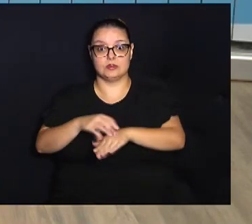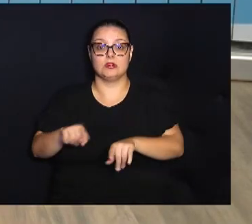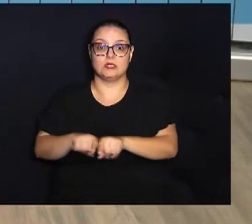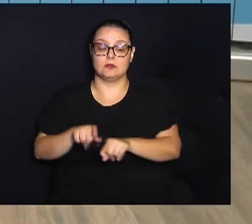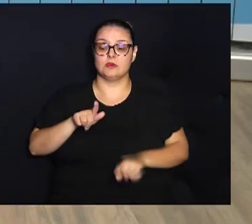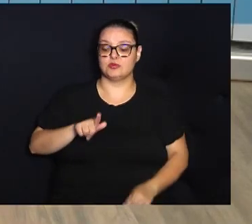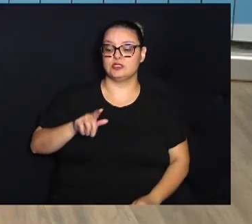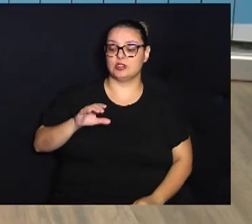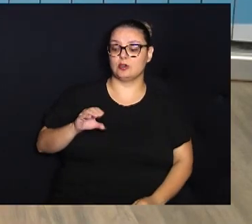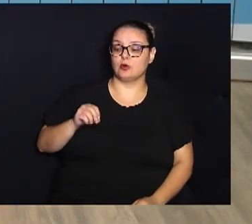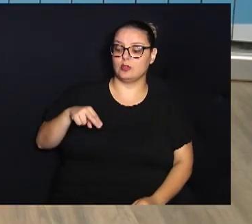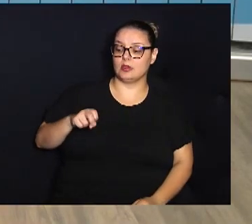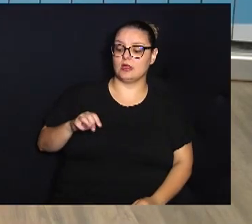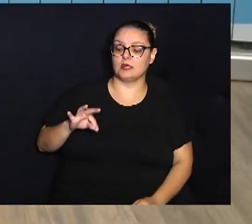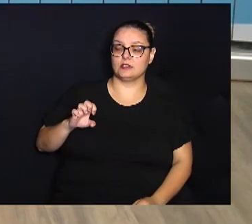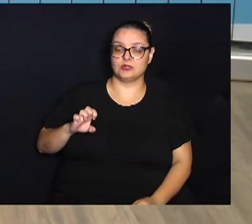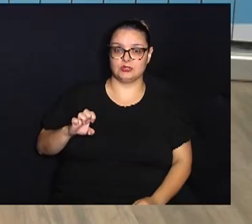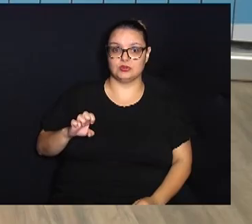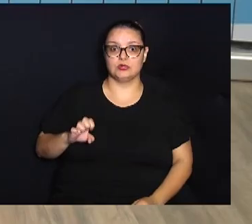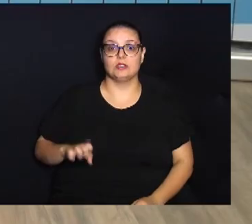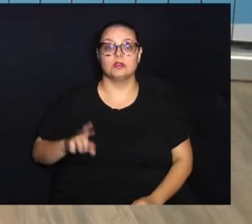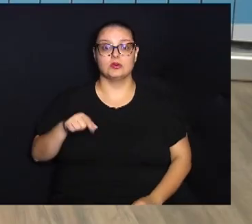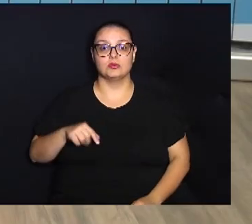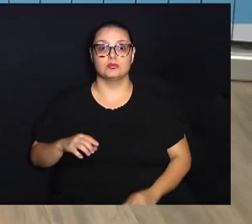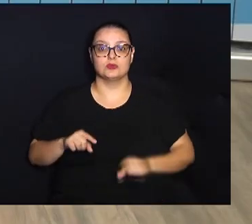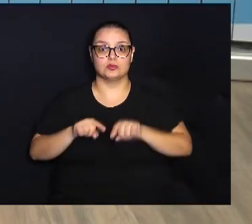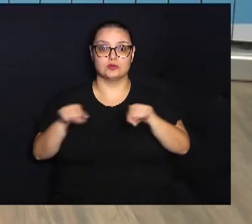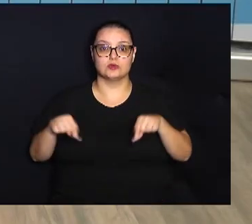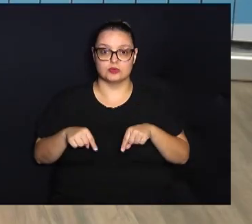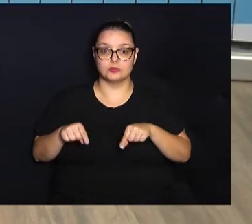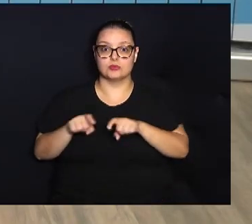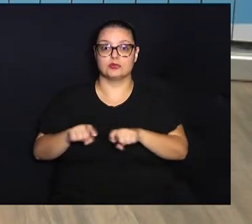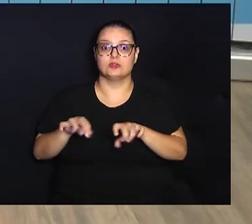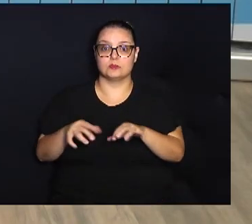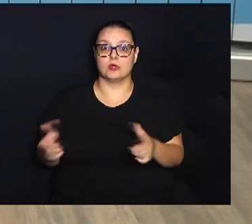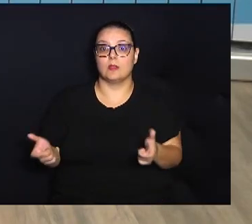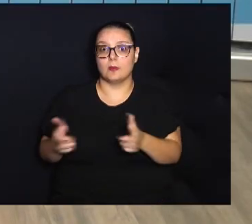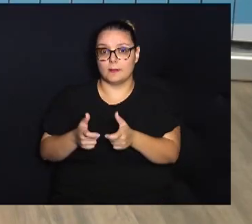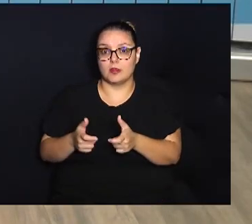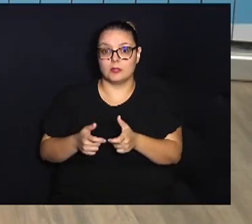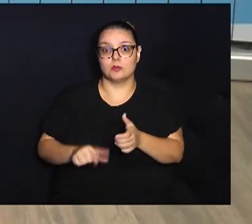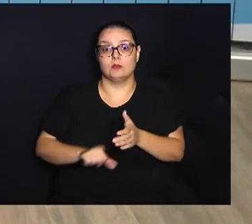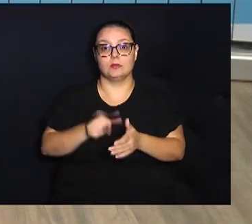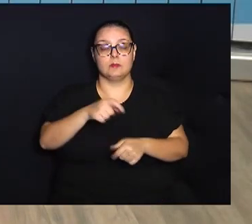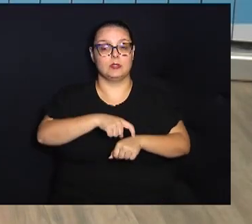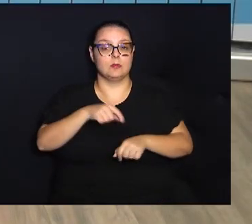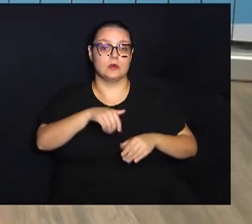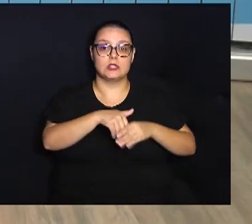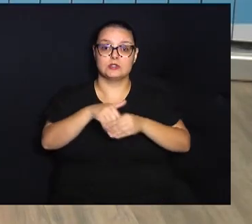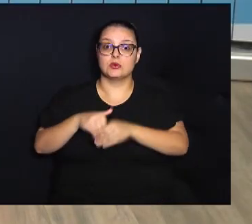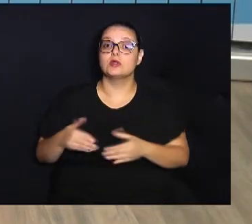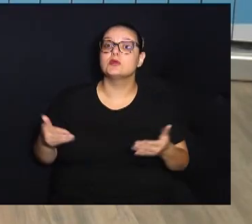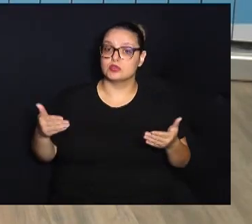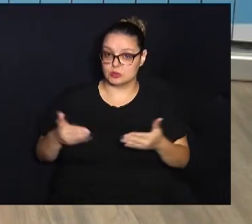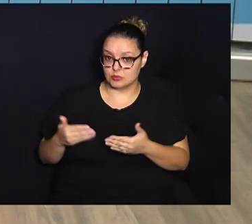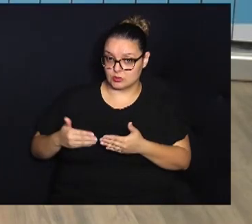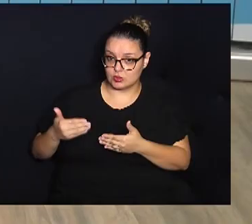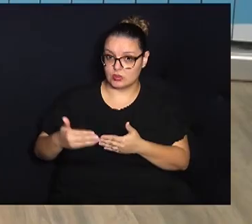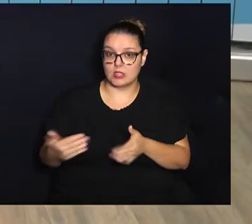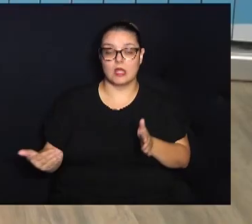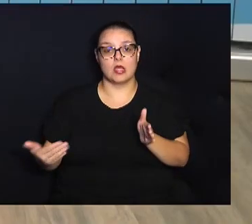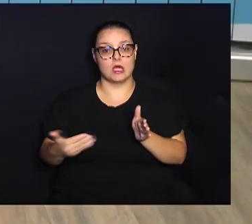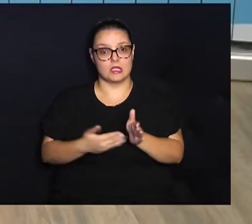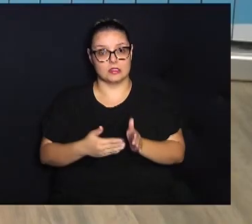G-Connect instalados nos microcomputadores no primeiro turno. Além disso, a partir de hoje, até o